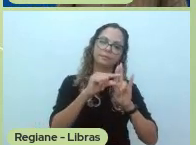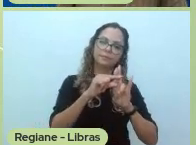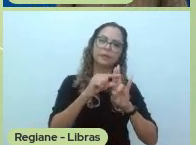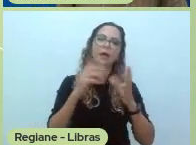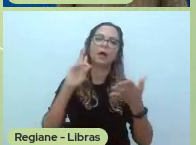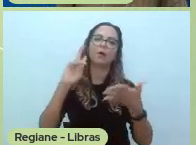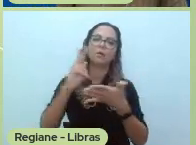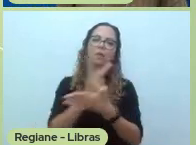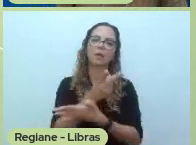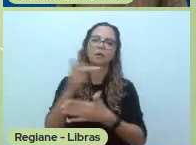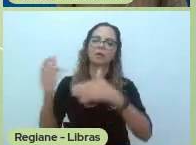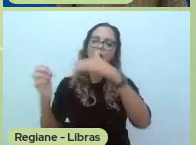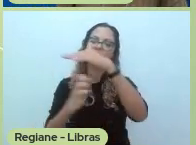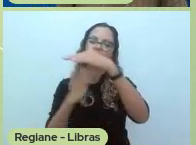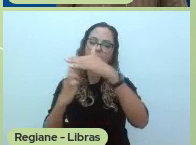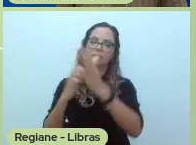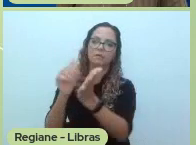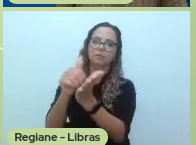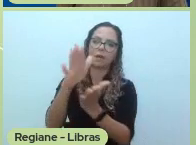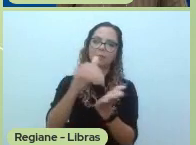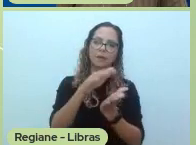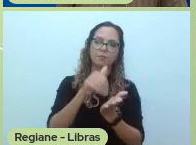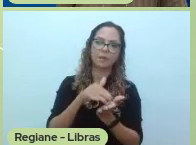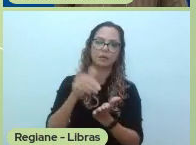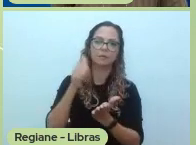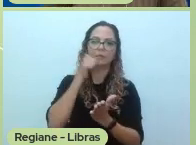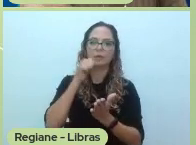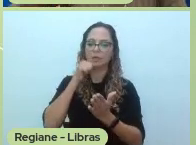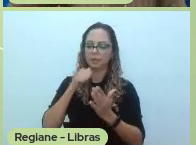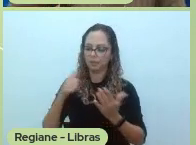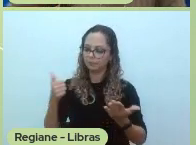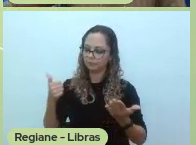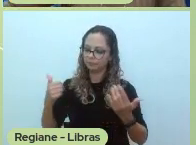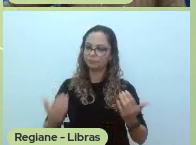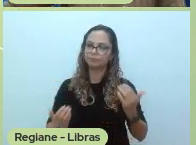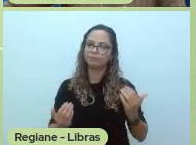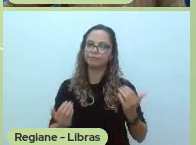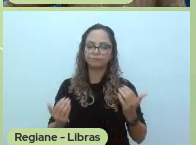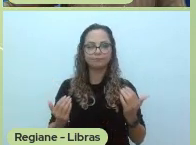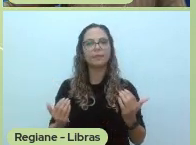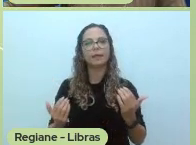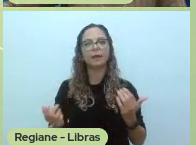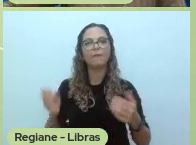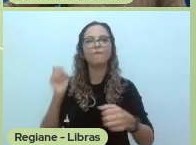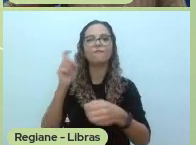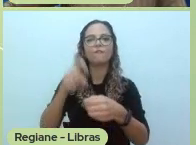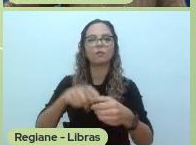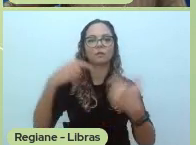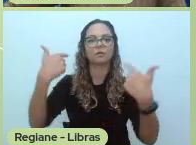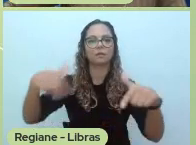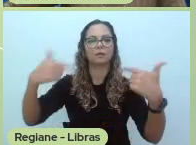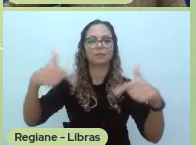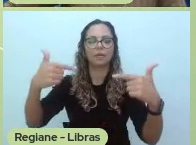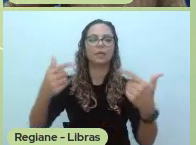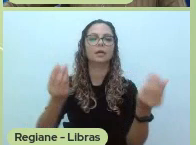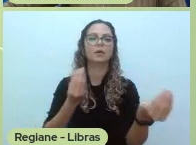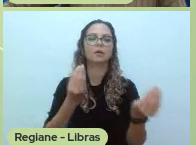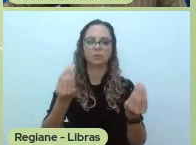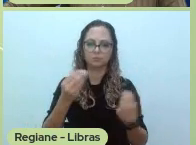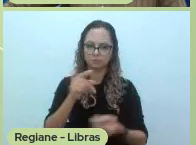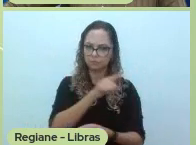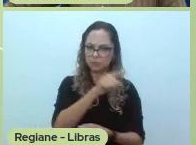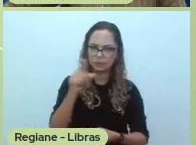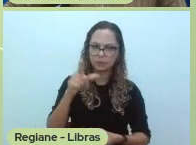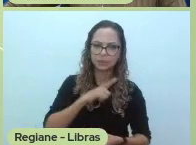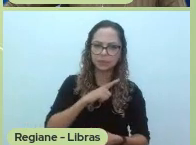licença maternidade. Enfim, se vocês têm alguma política específica nessa área, alguém gostaria de destacar isso em